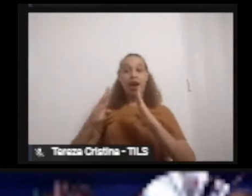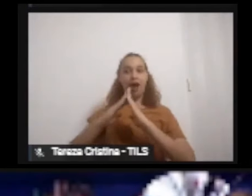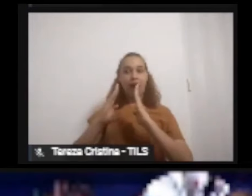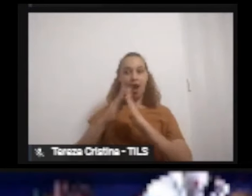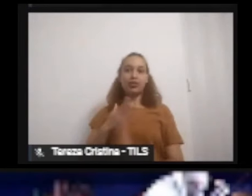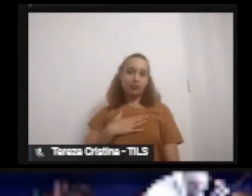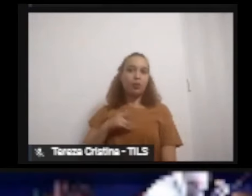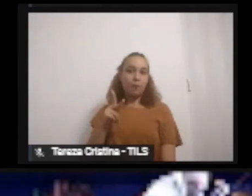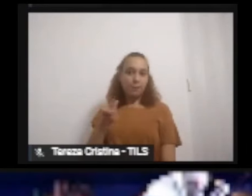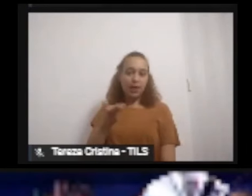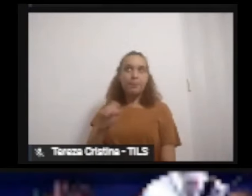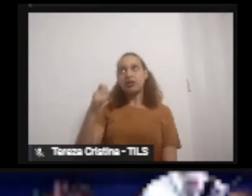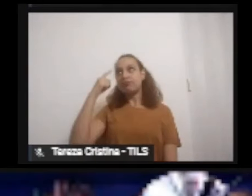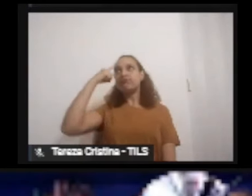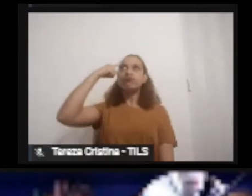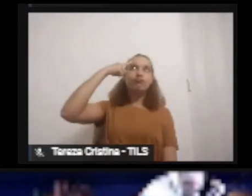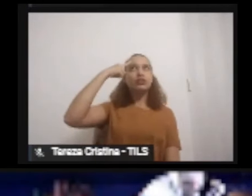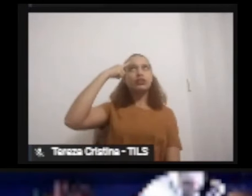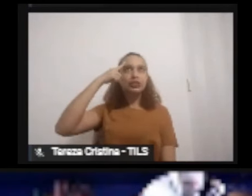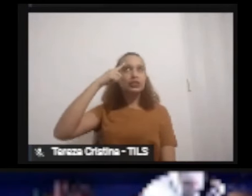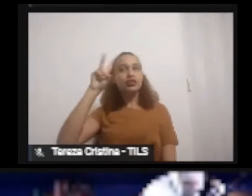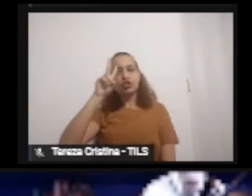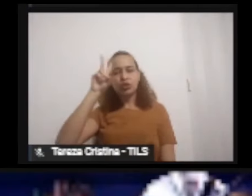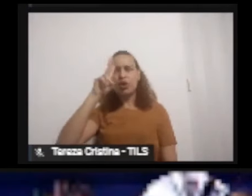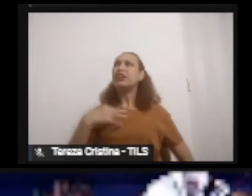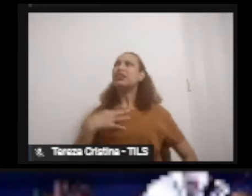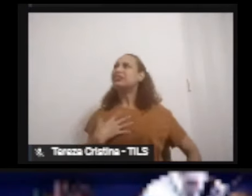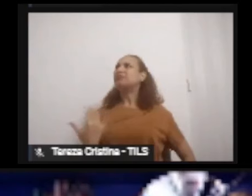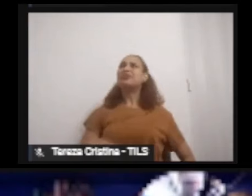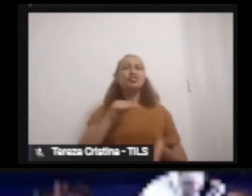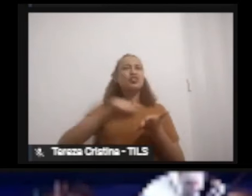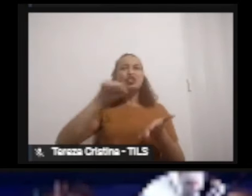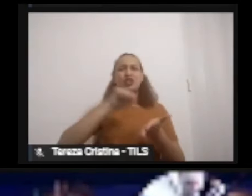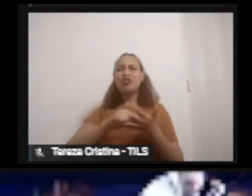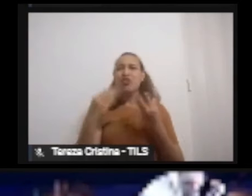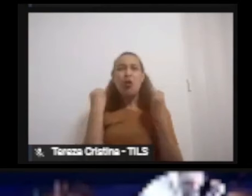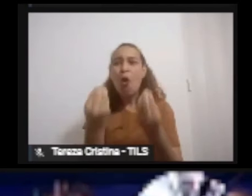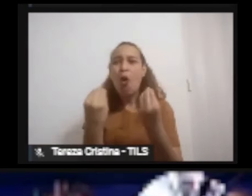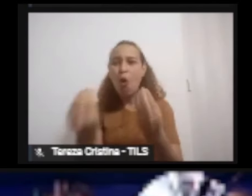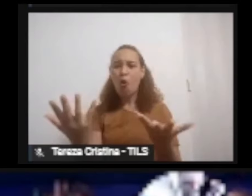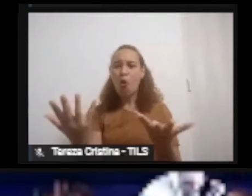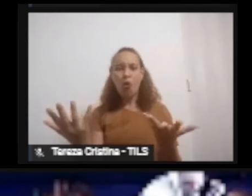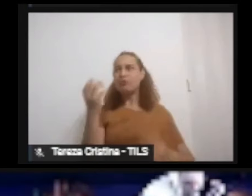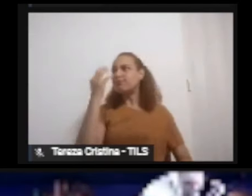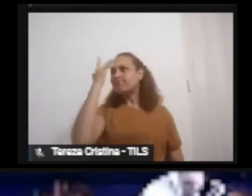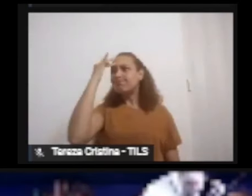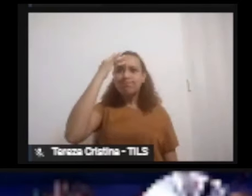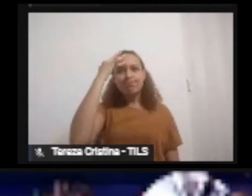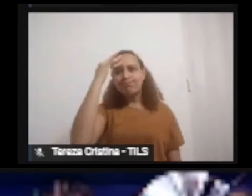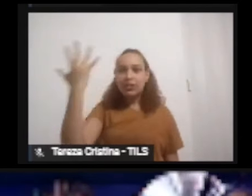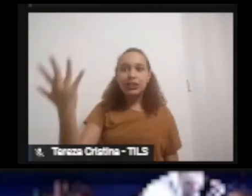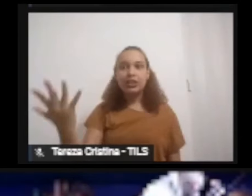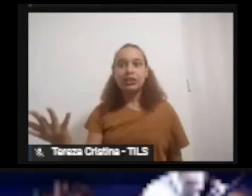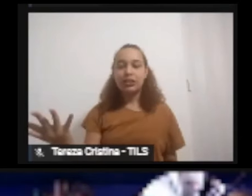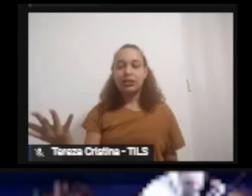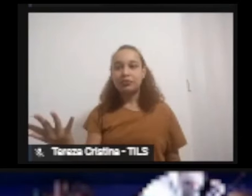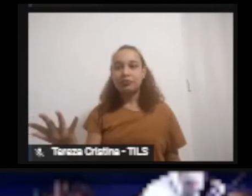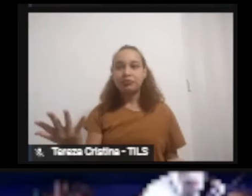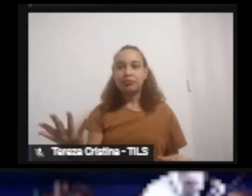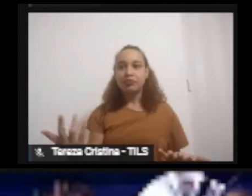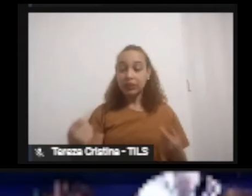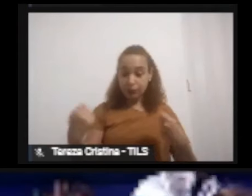tentando pensar nessa história. Gente, como é que eu vou escrever isso? Como é que eu vou atender esse pedido, né? E eu não posso contar com uma